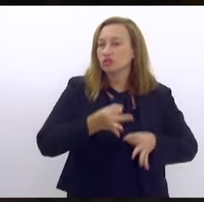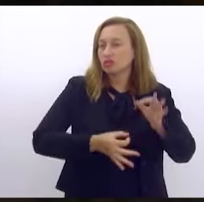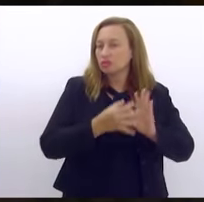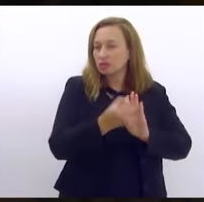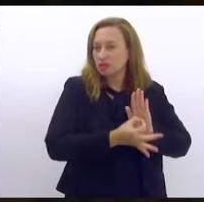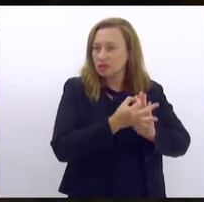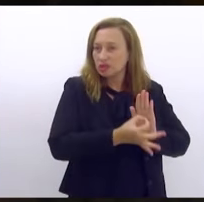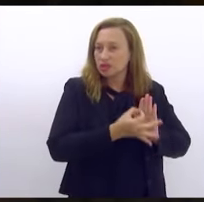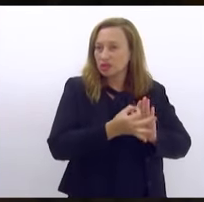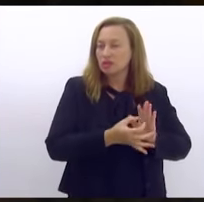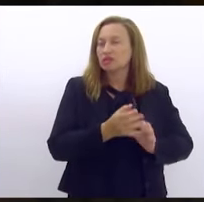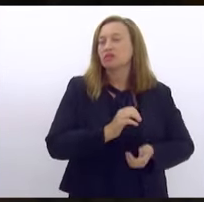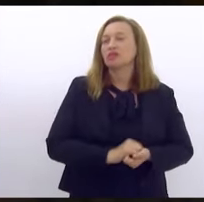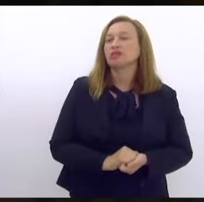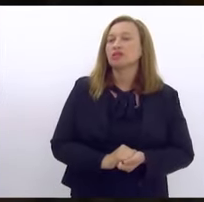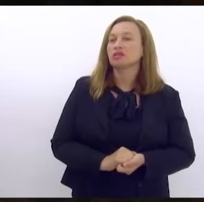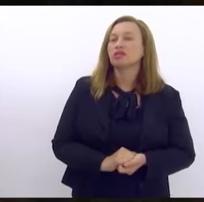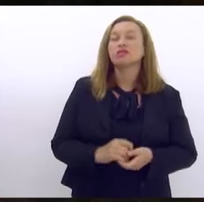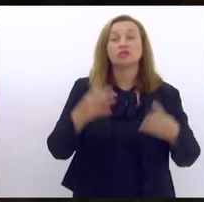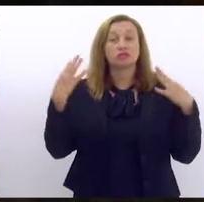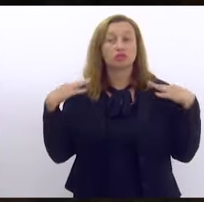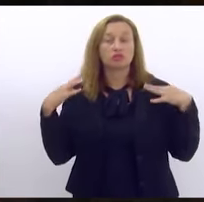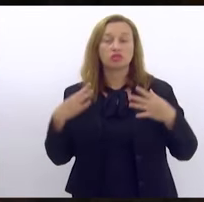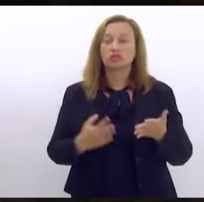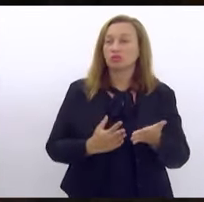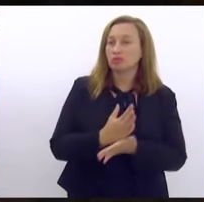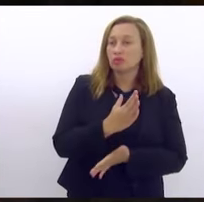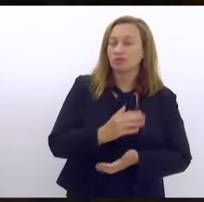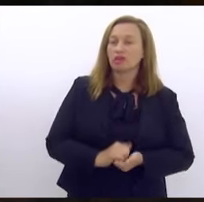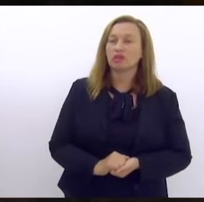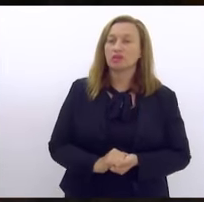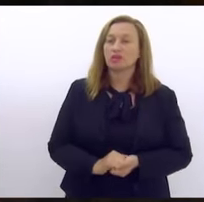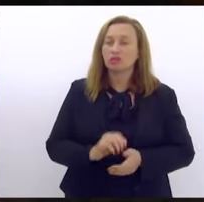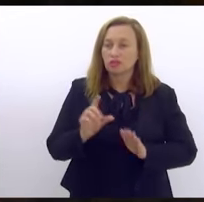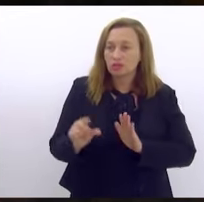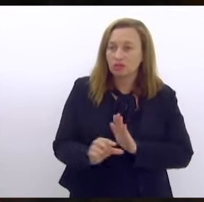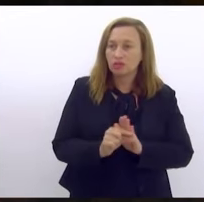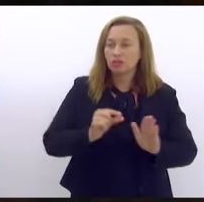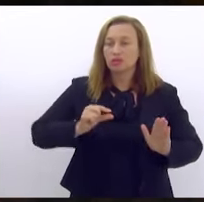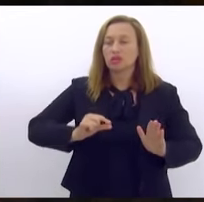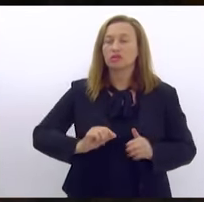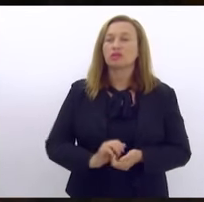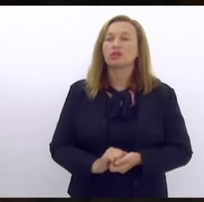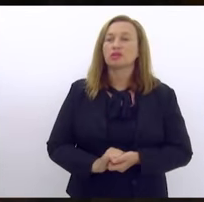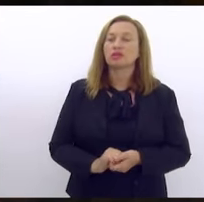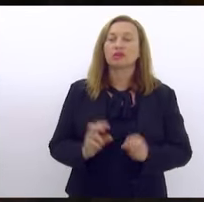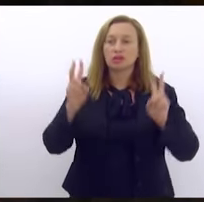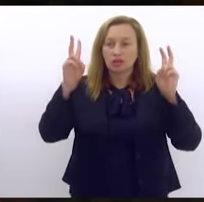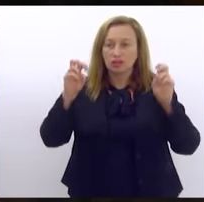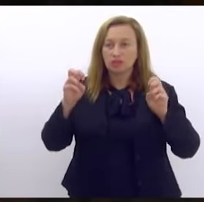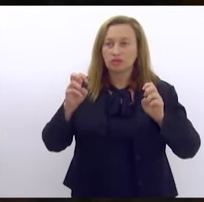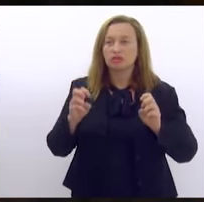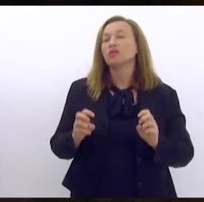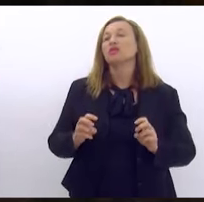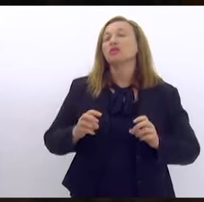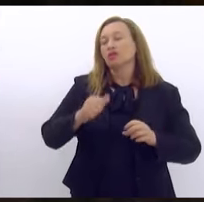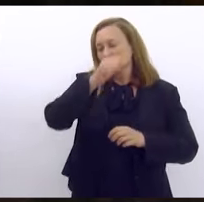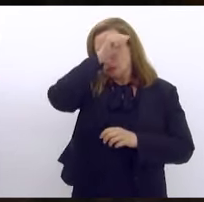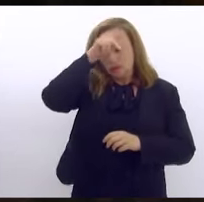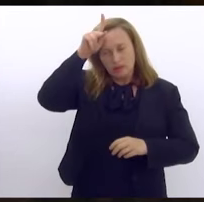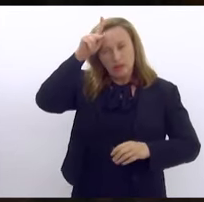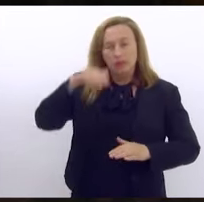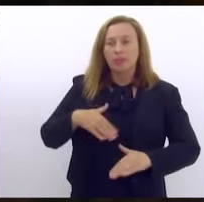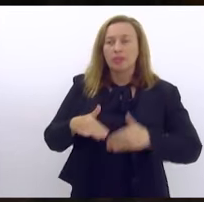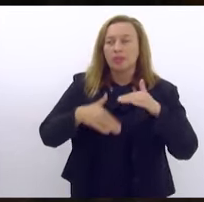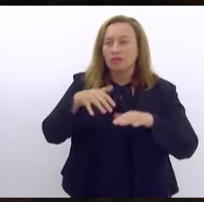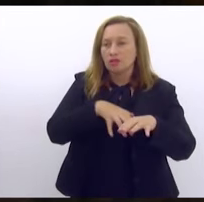pela juridicidade de turismo favorável, com emendas, e de Assunto Municipal de Desenvolvimento